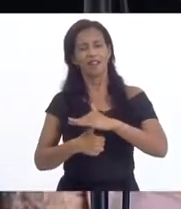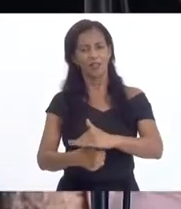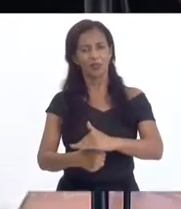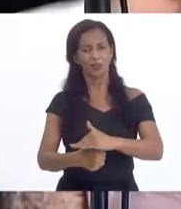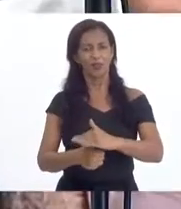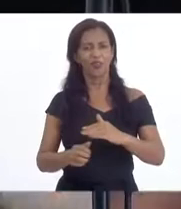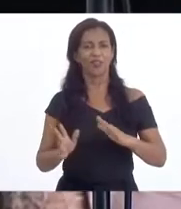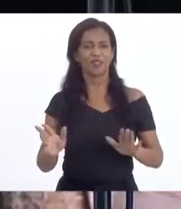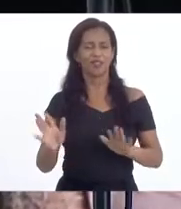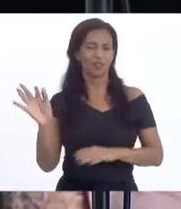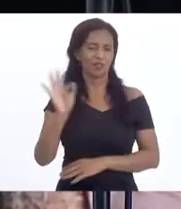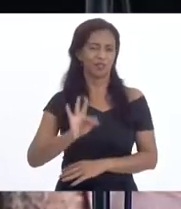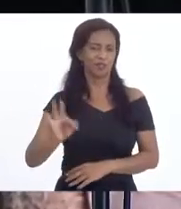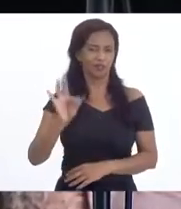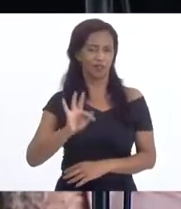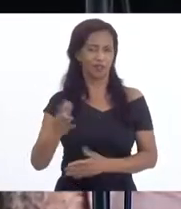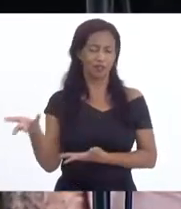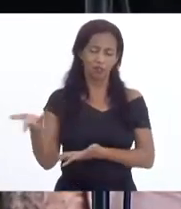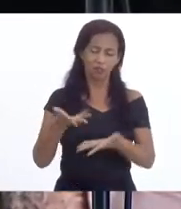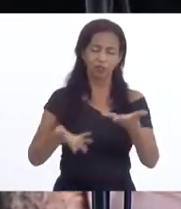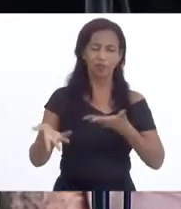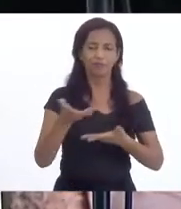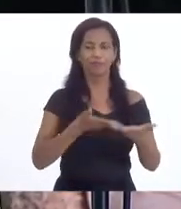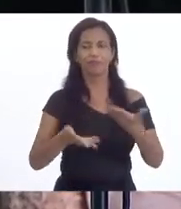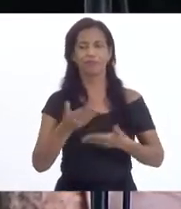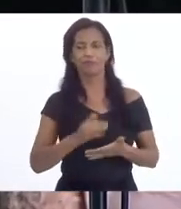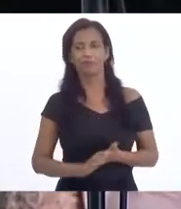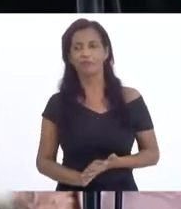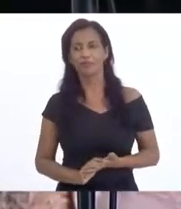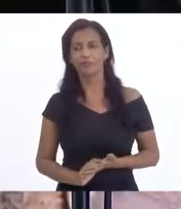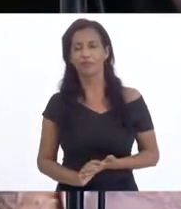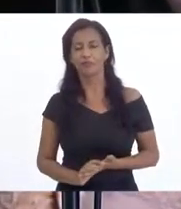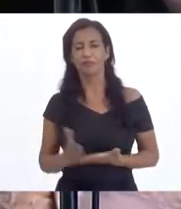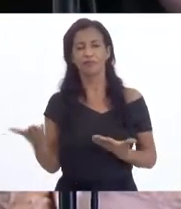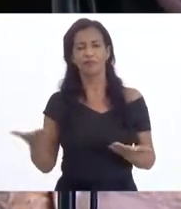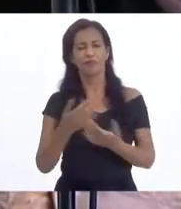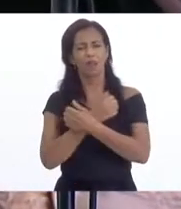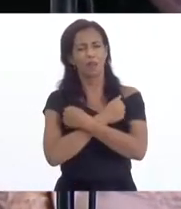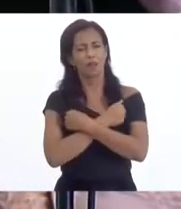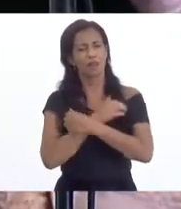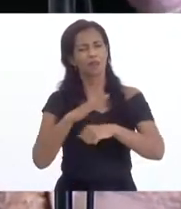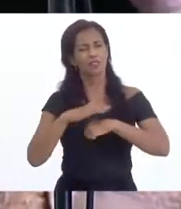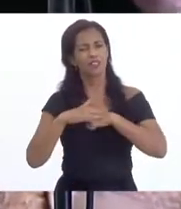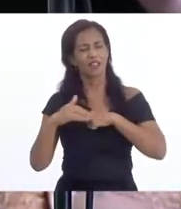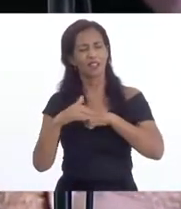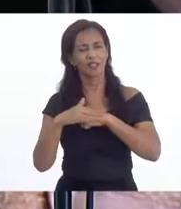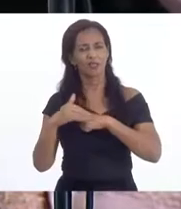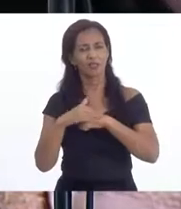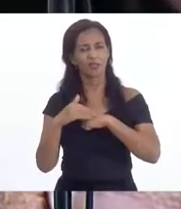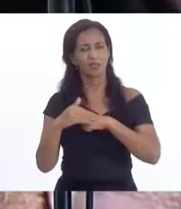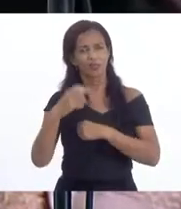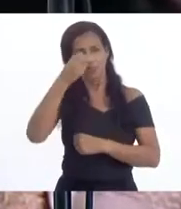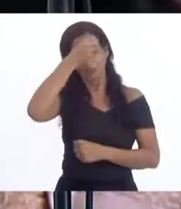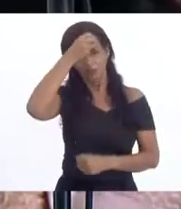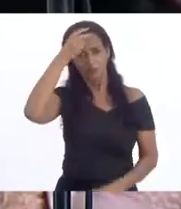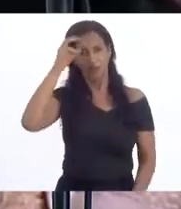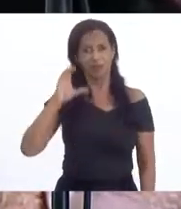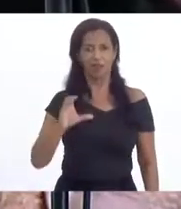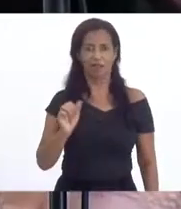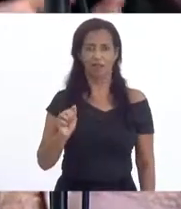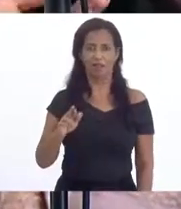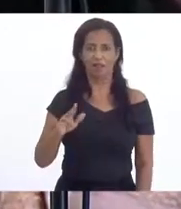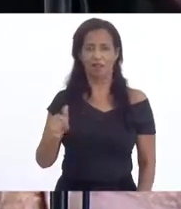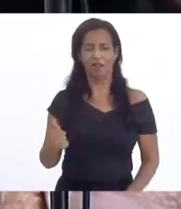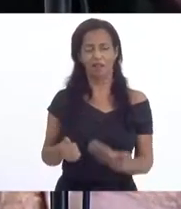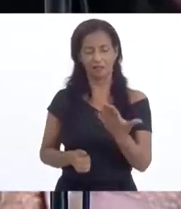a todos os outros ilustres participantes. A gente traz aqui um abraço carinhoso, em primeiro lugar, da nossa prefeita Carla Machado,